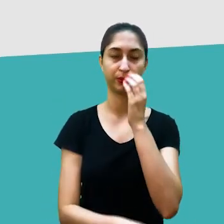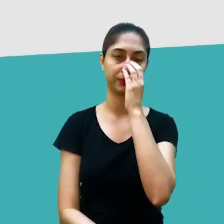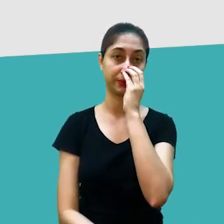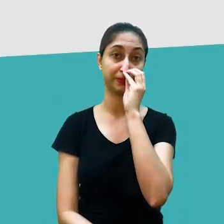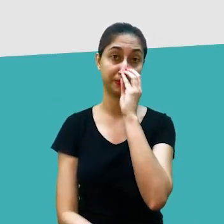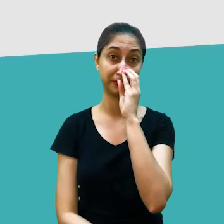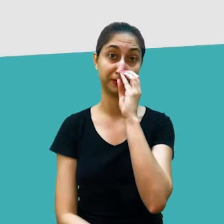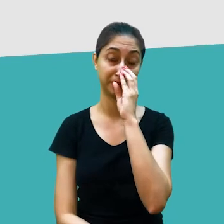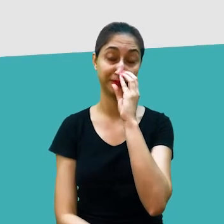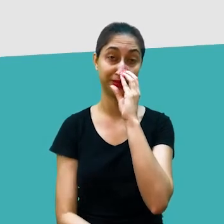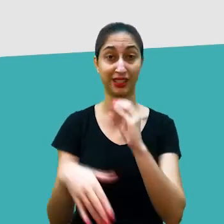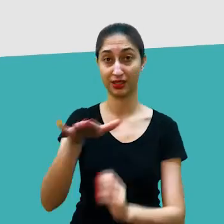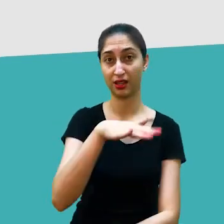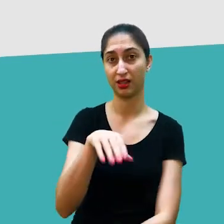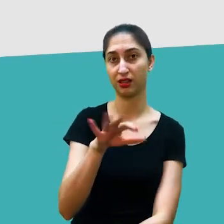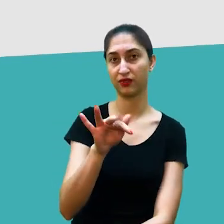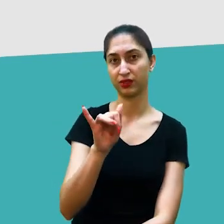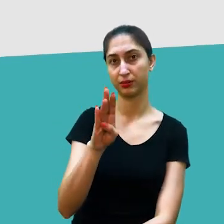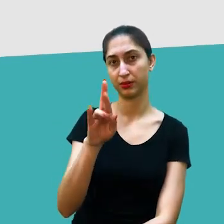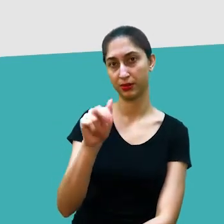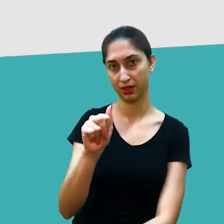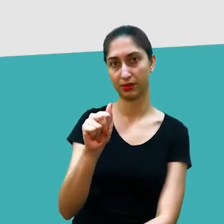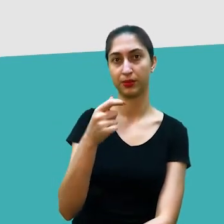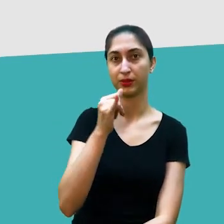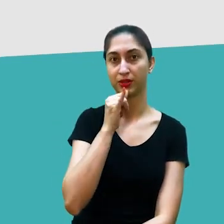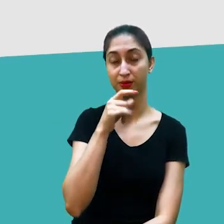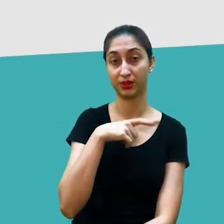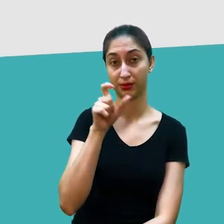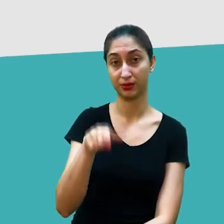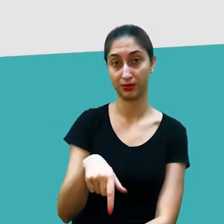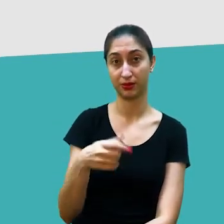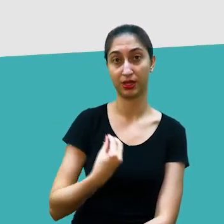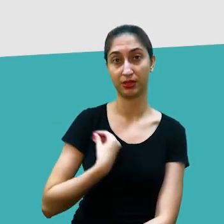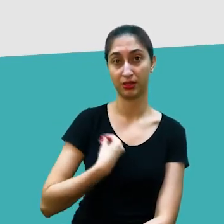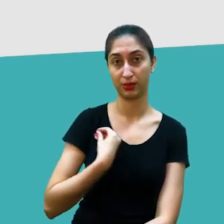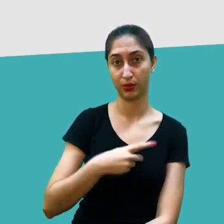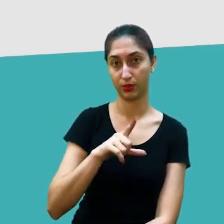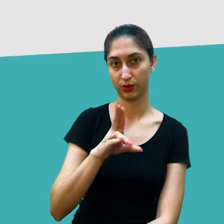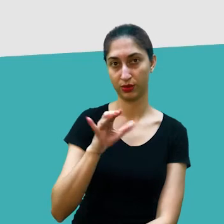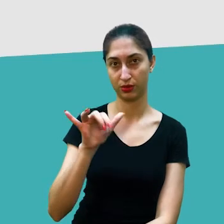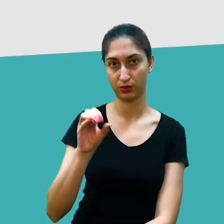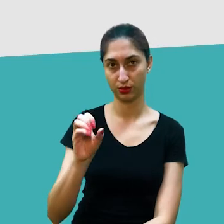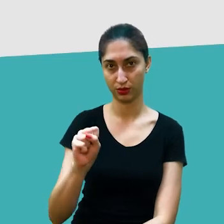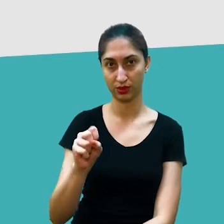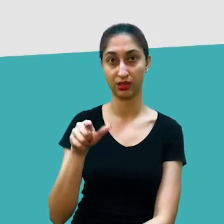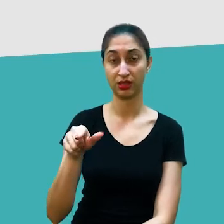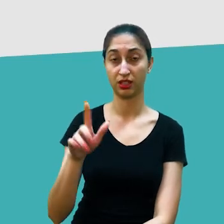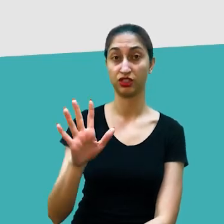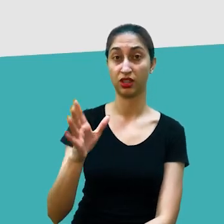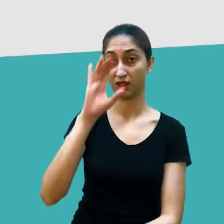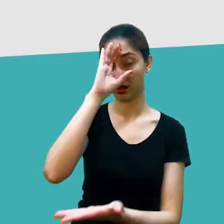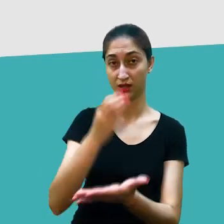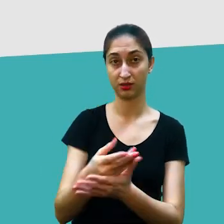o campo de fibras, por exemplo, a gente tem um participante do núcleo, o Lúcio, ele acabou de fazer uma tese